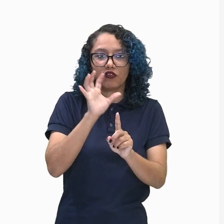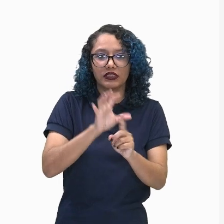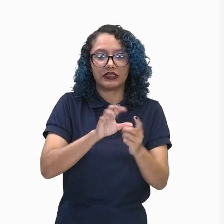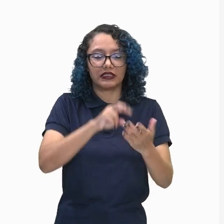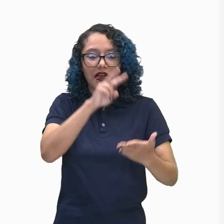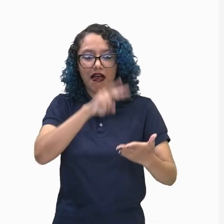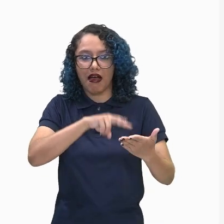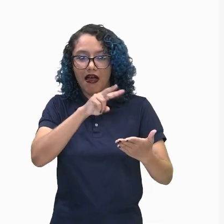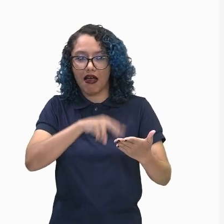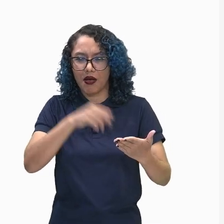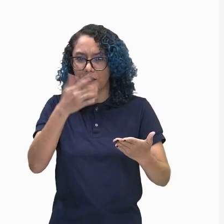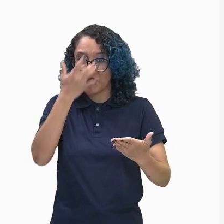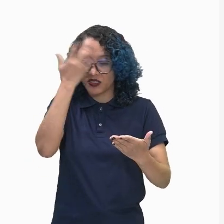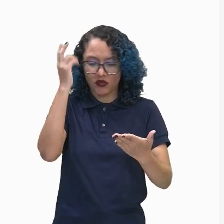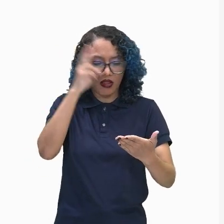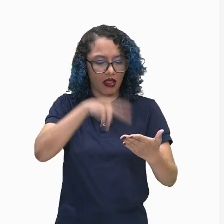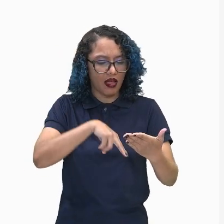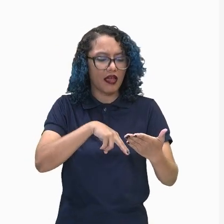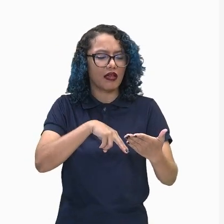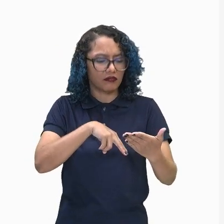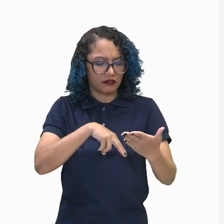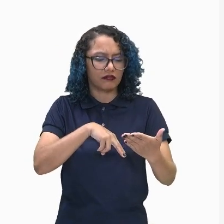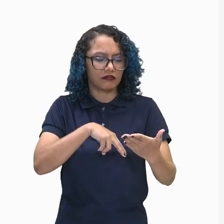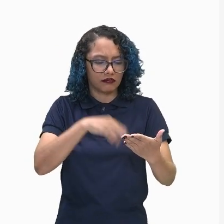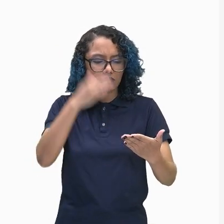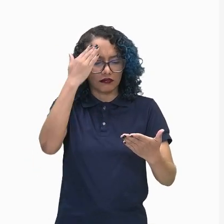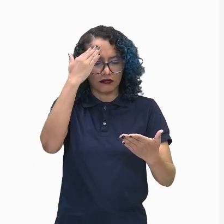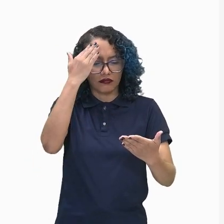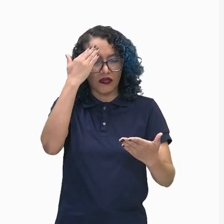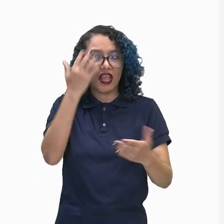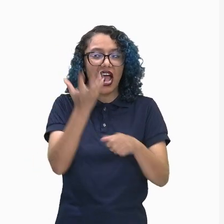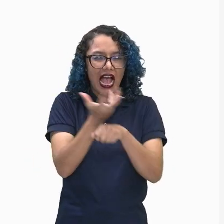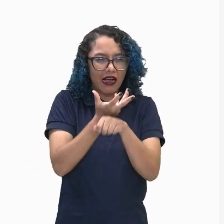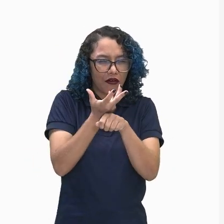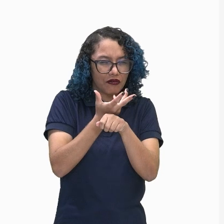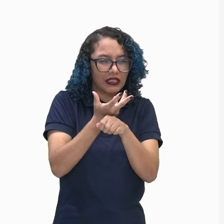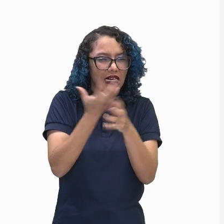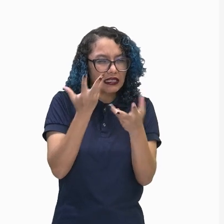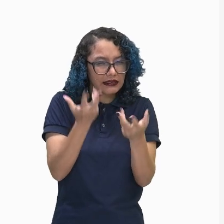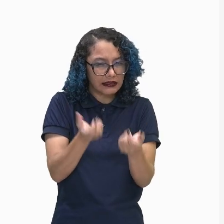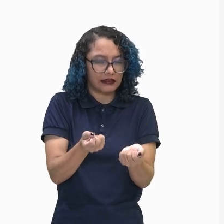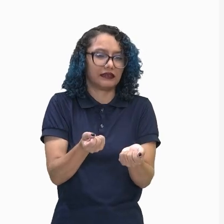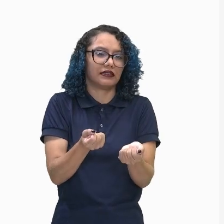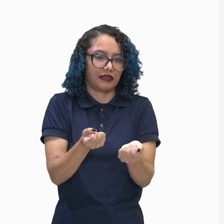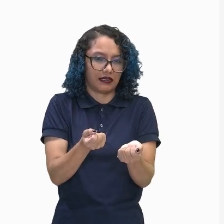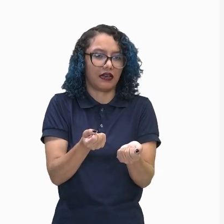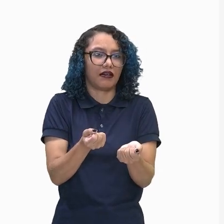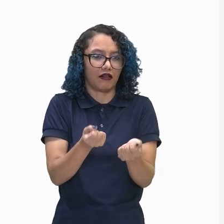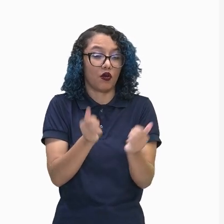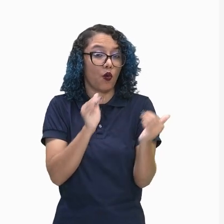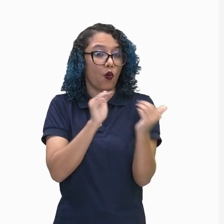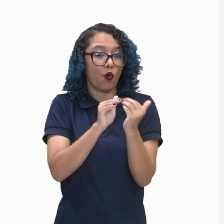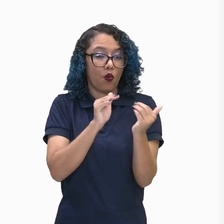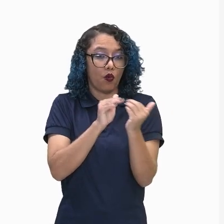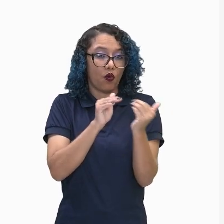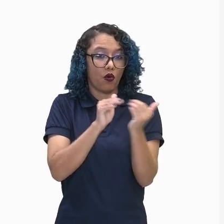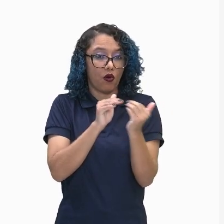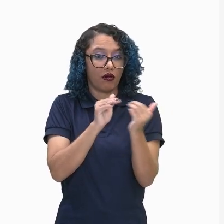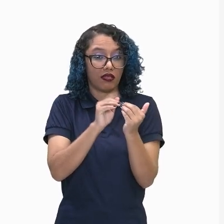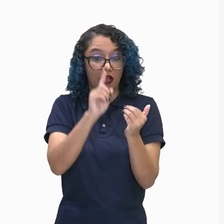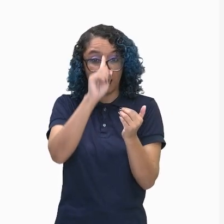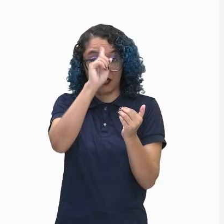sendo dito, né? E convencer o leitor a aderir ou concordar com